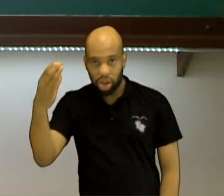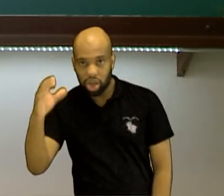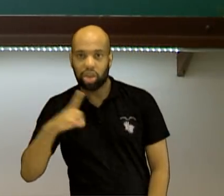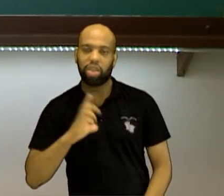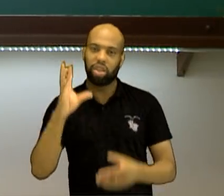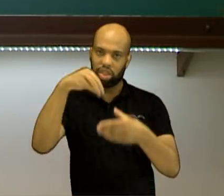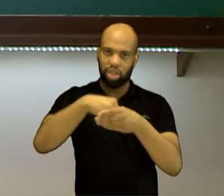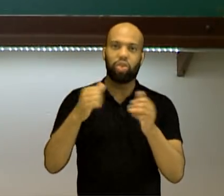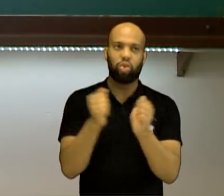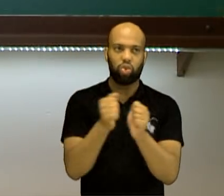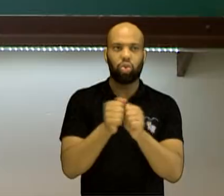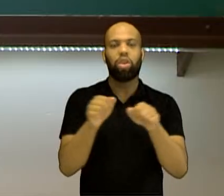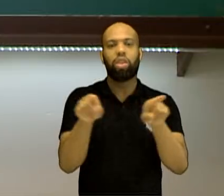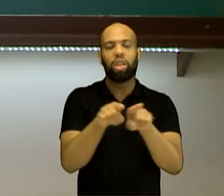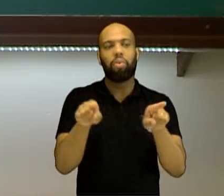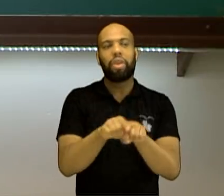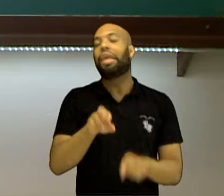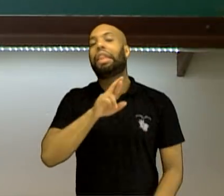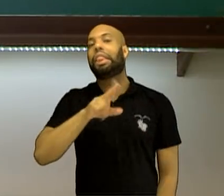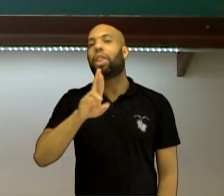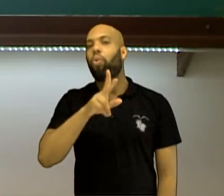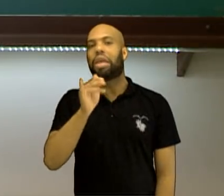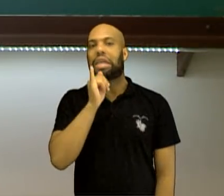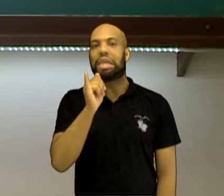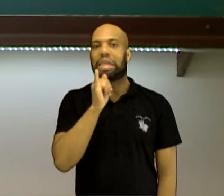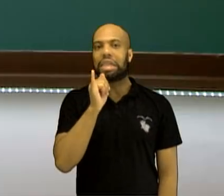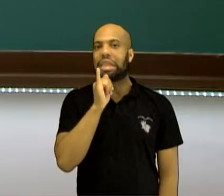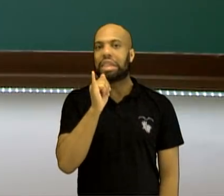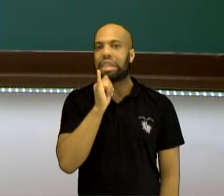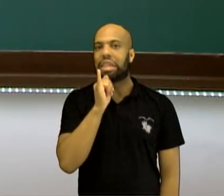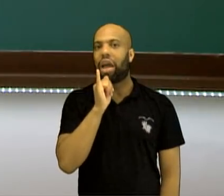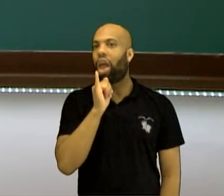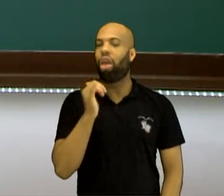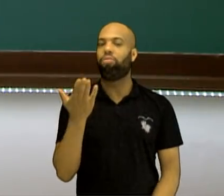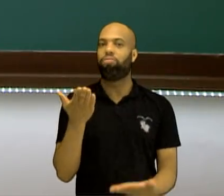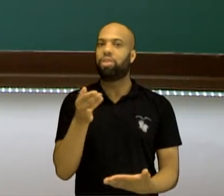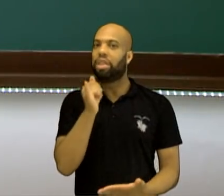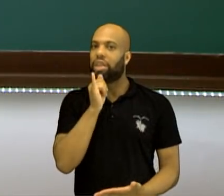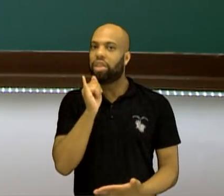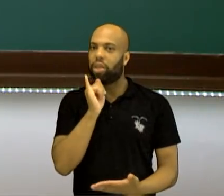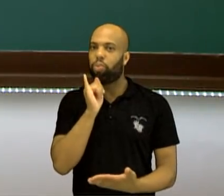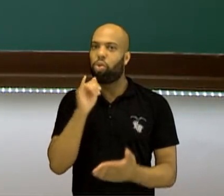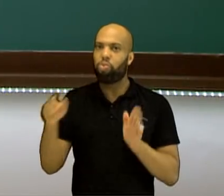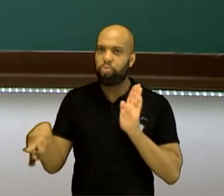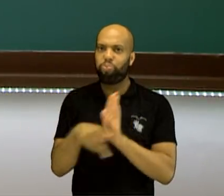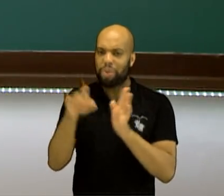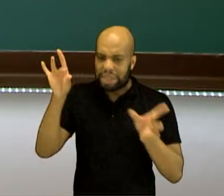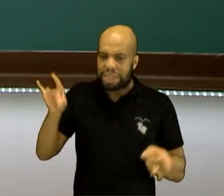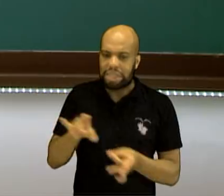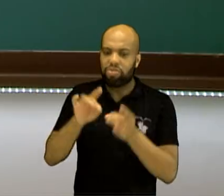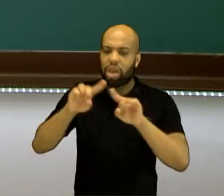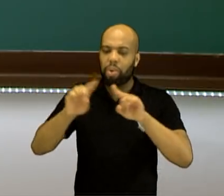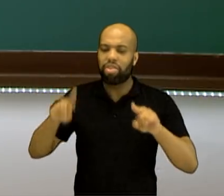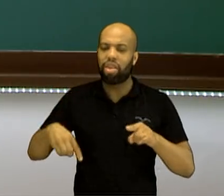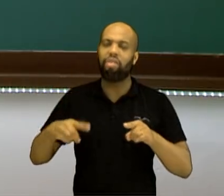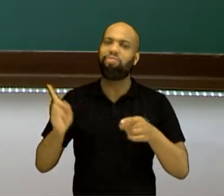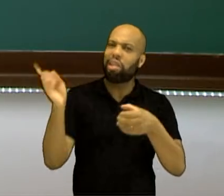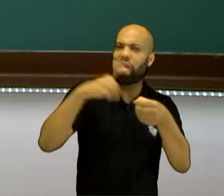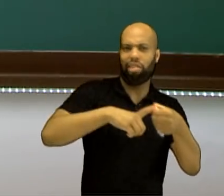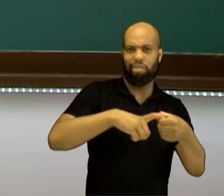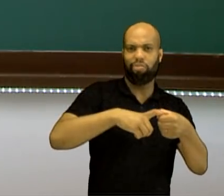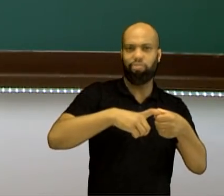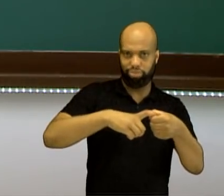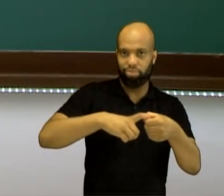de cidades. Não chega a ser uma cidade membro, mas é afiliada do C40, e todas essas cidades trabalham em